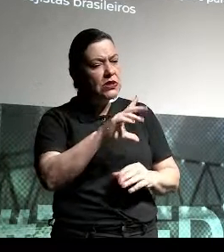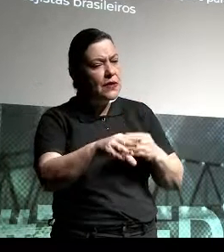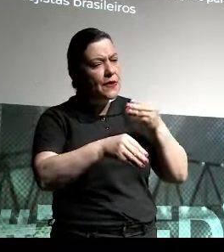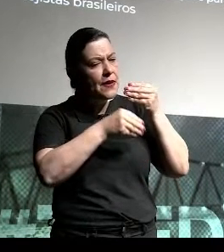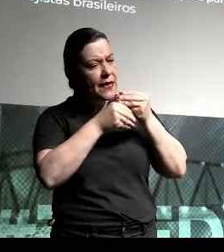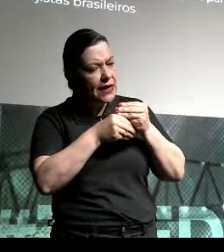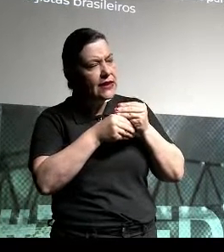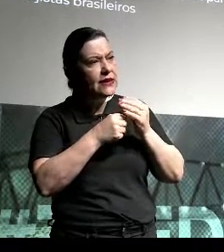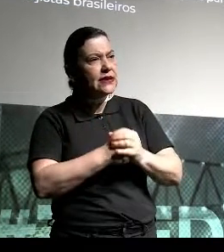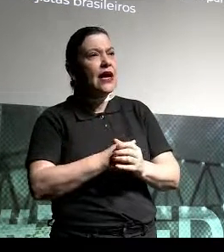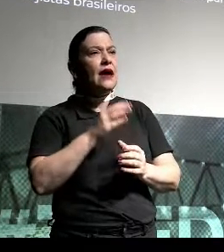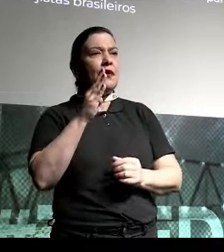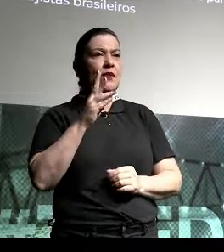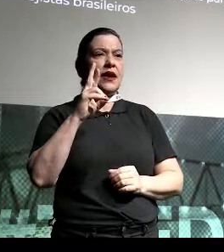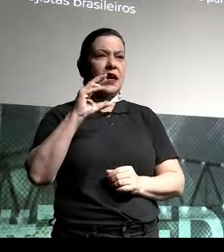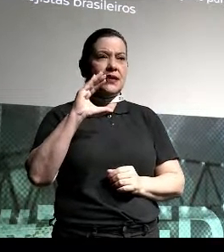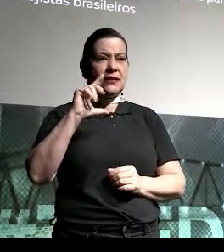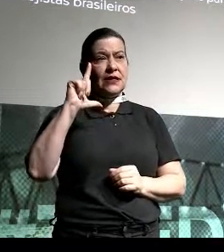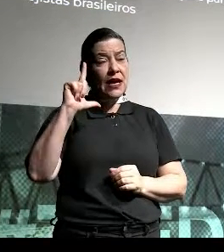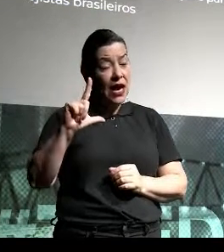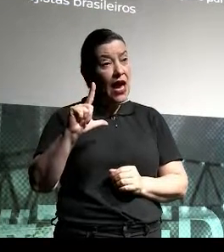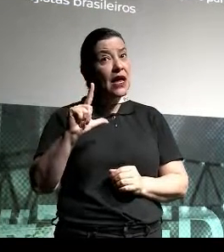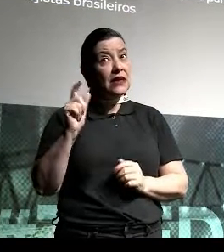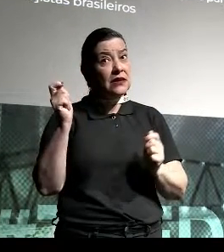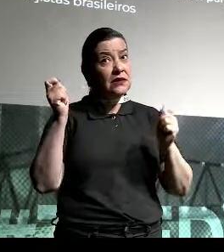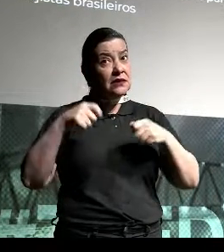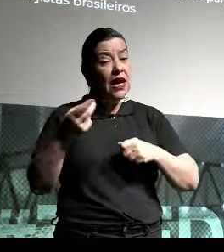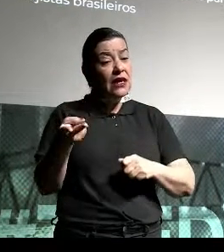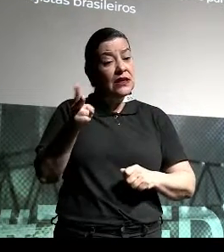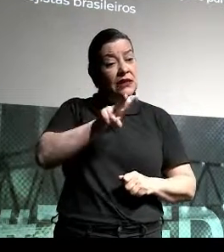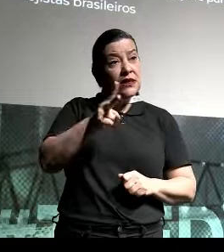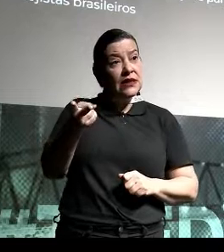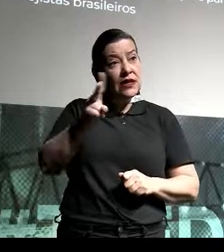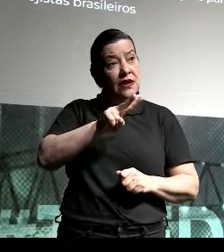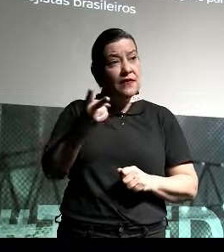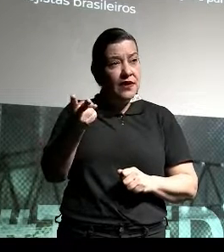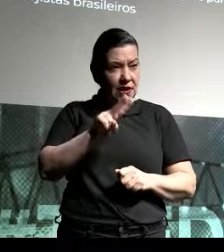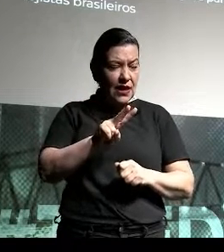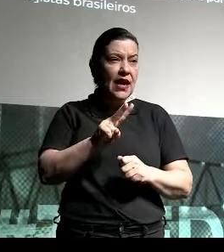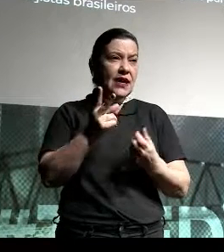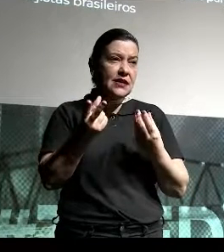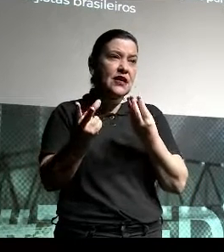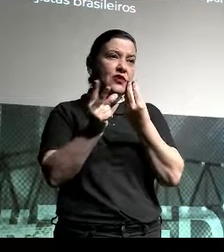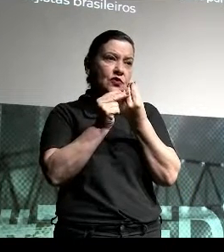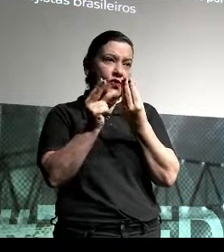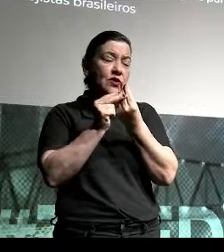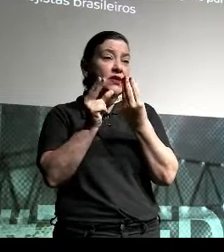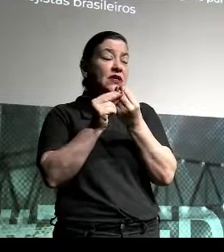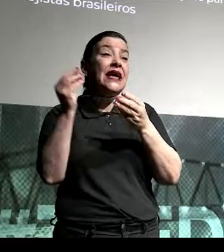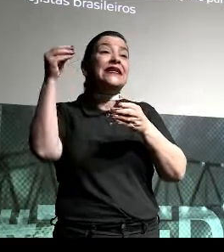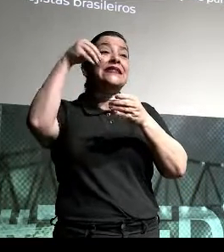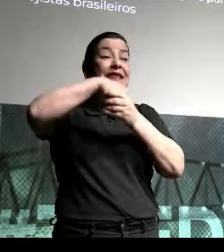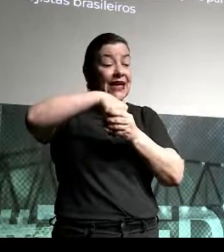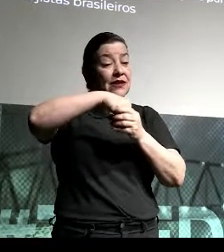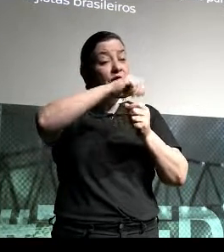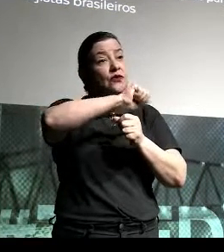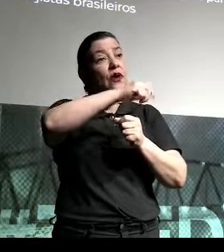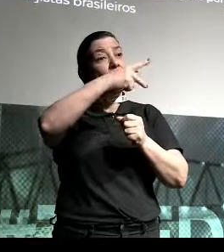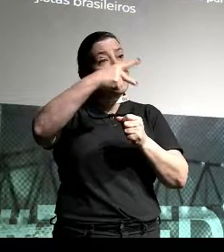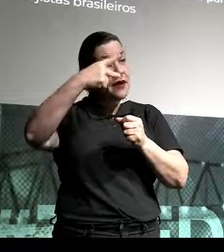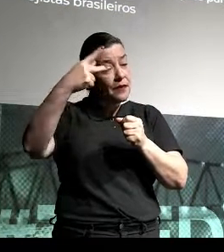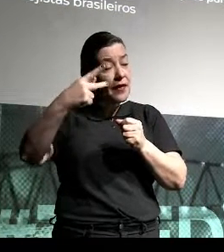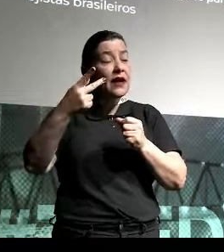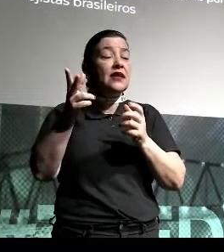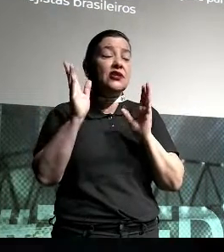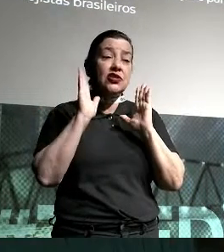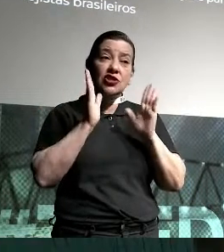o BRLC no Flutter, né? A gente conseguir fazer transferências de cripto, porque o BRLC é uma cripto, dentro do nosso aplicativo, que é todo feito em